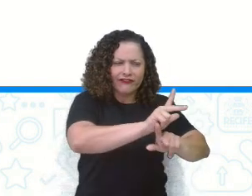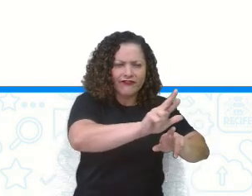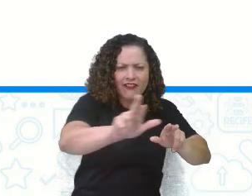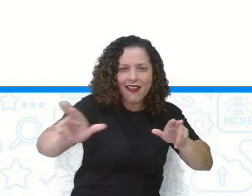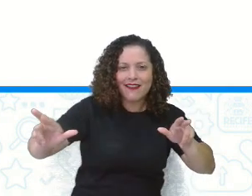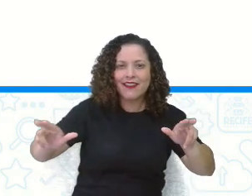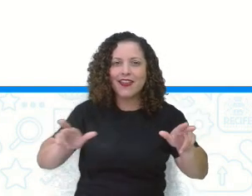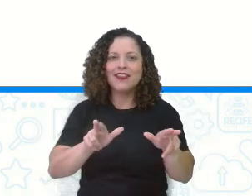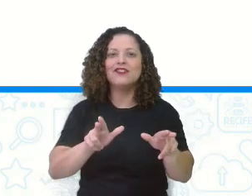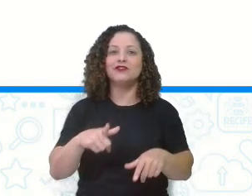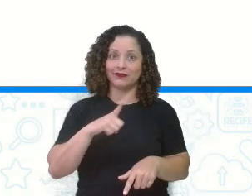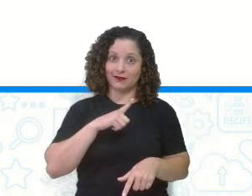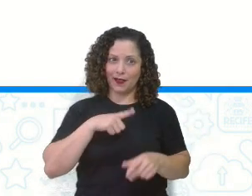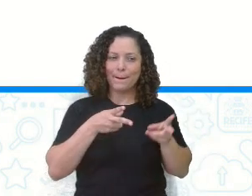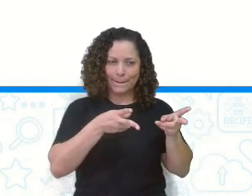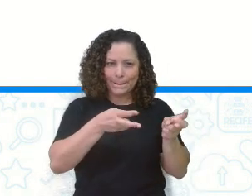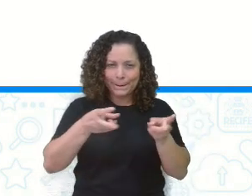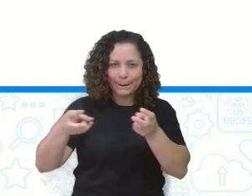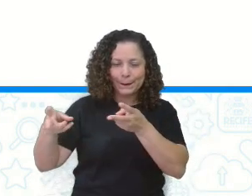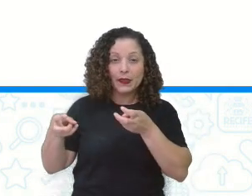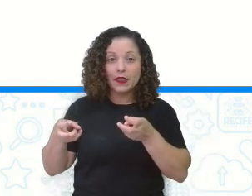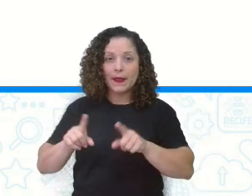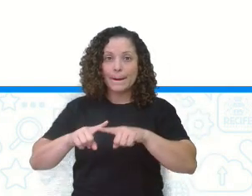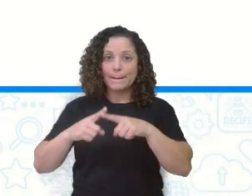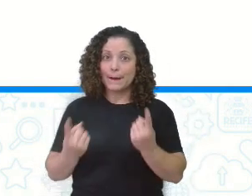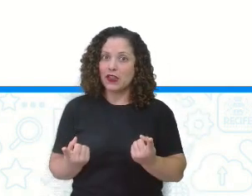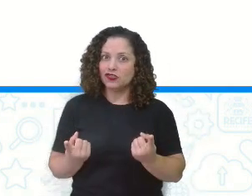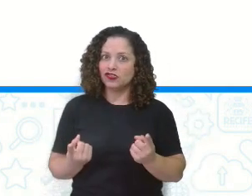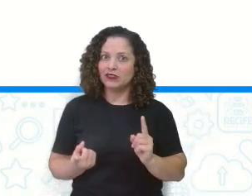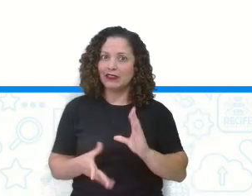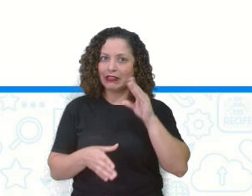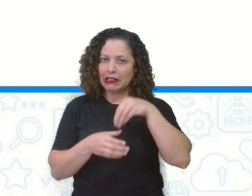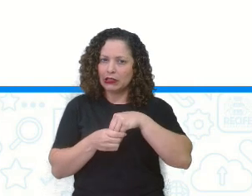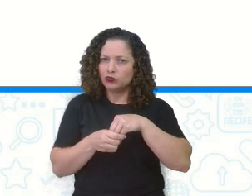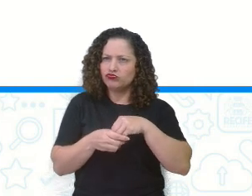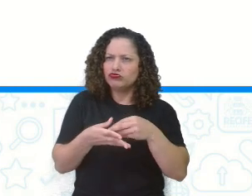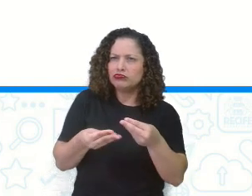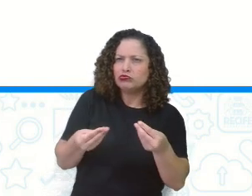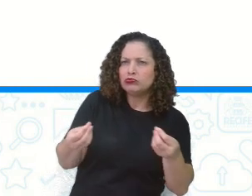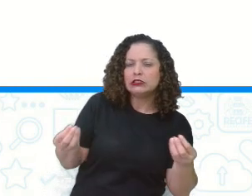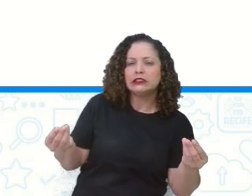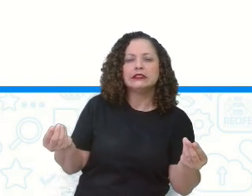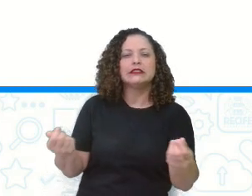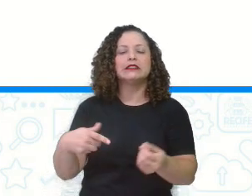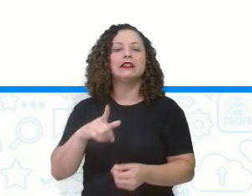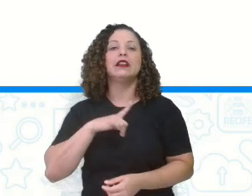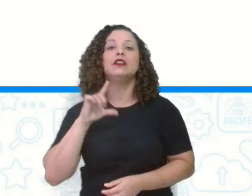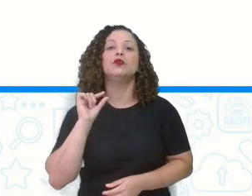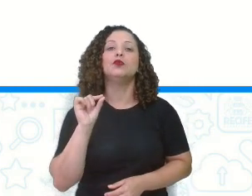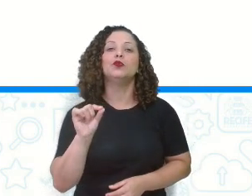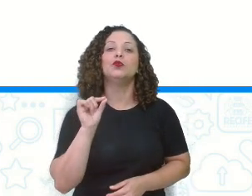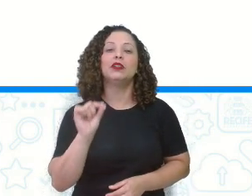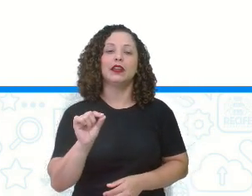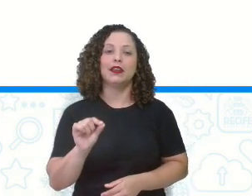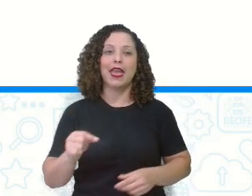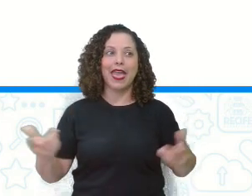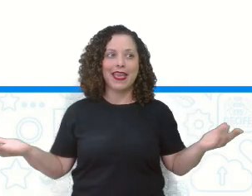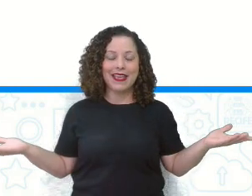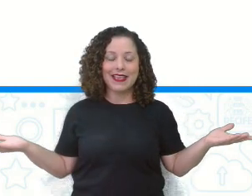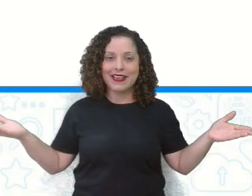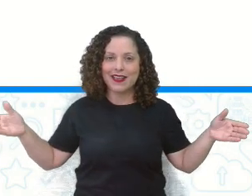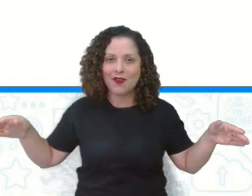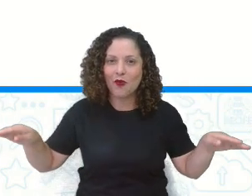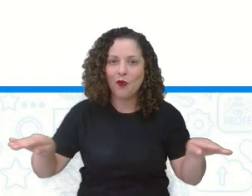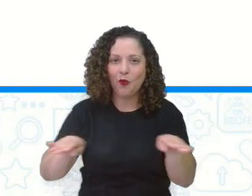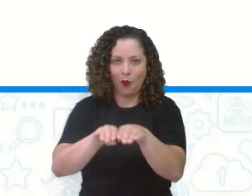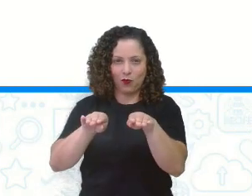existem diferenças, não é? Mas dentro dessas diferenças também tem algo que é igual, eu vou dizer assim,